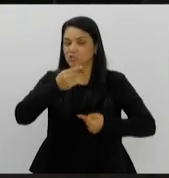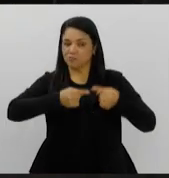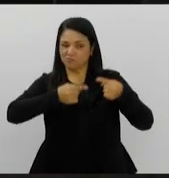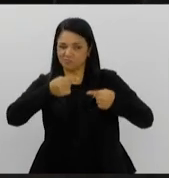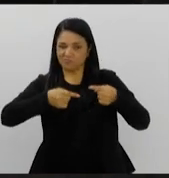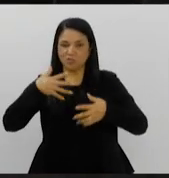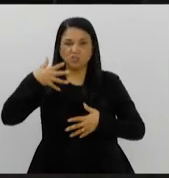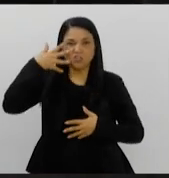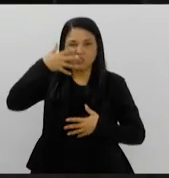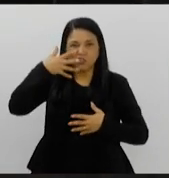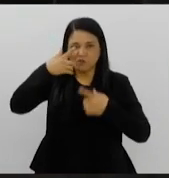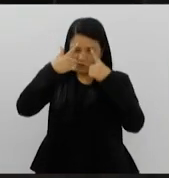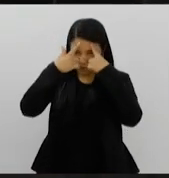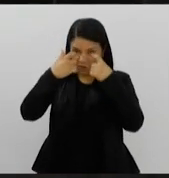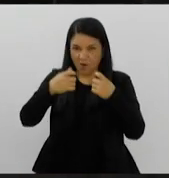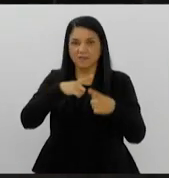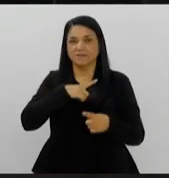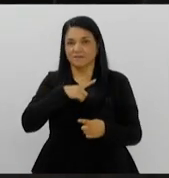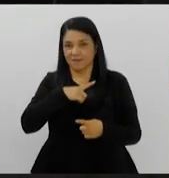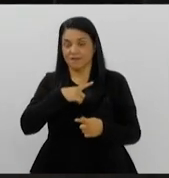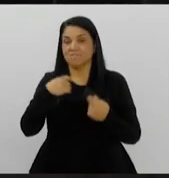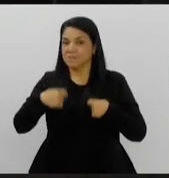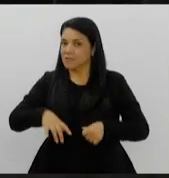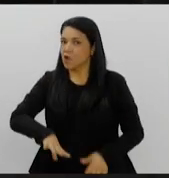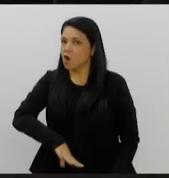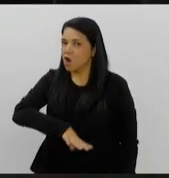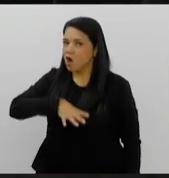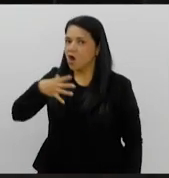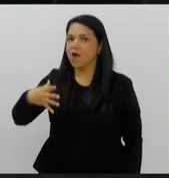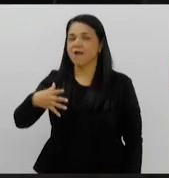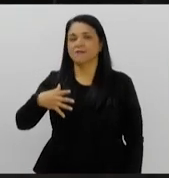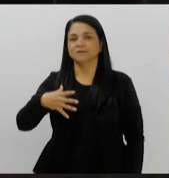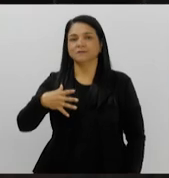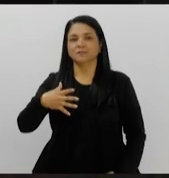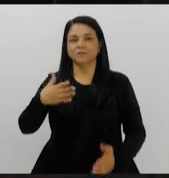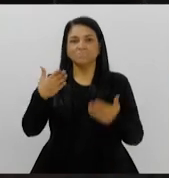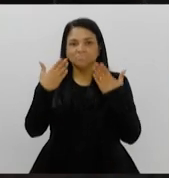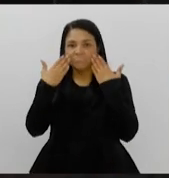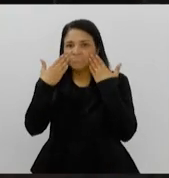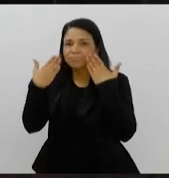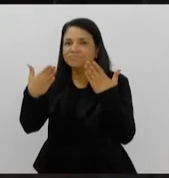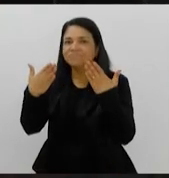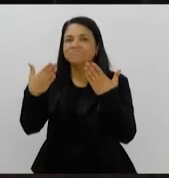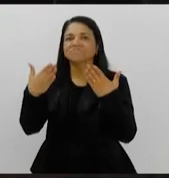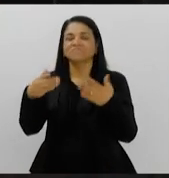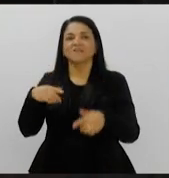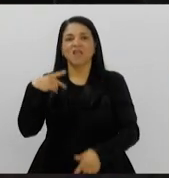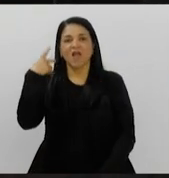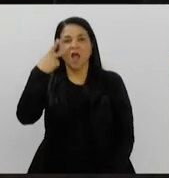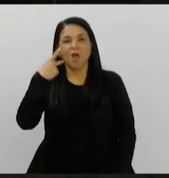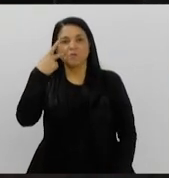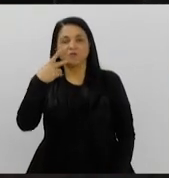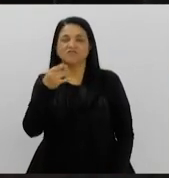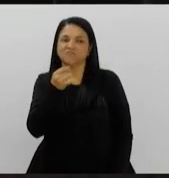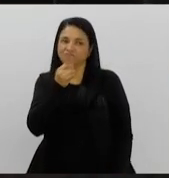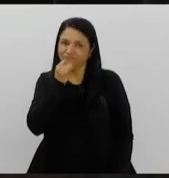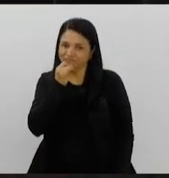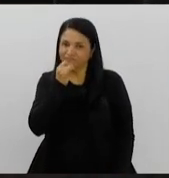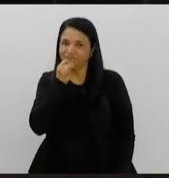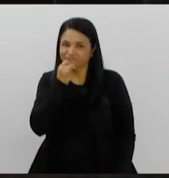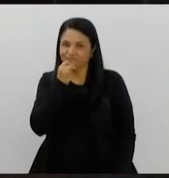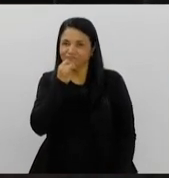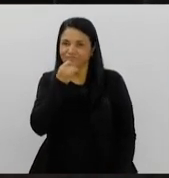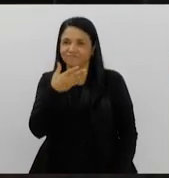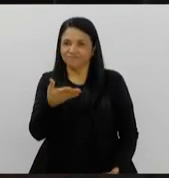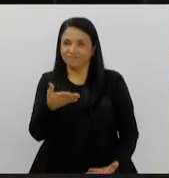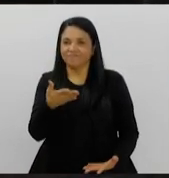mais agressivos e é preciso ter coragem para se expor da maneira que a política, infelizmente, vem